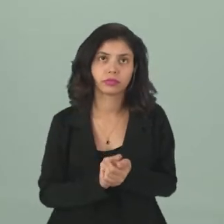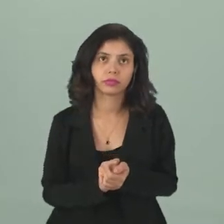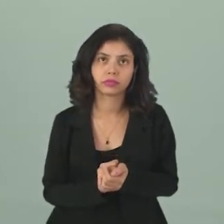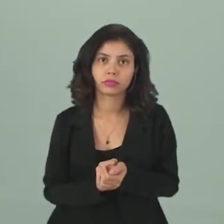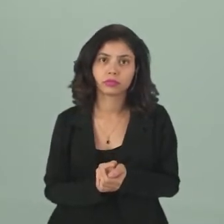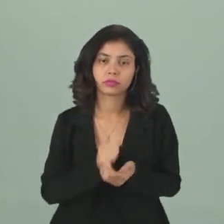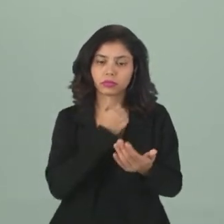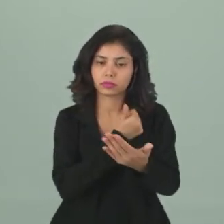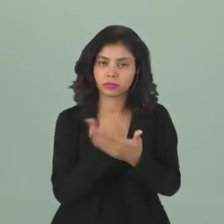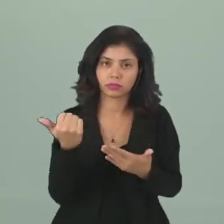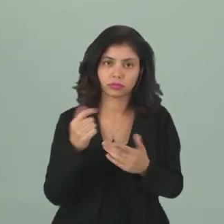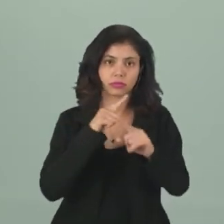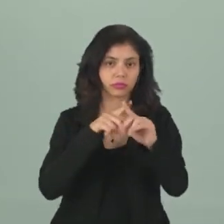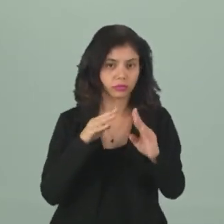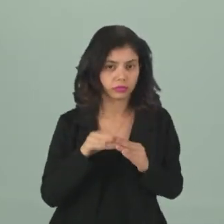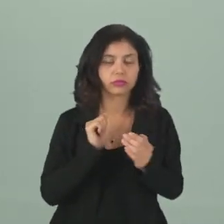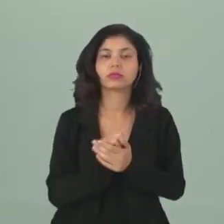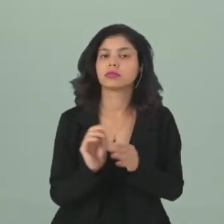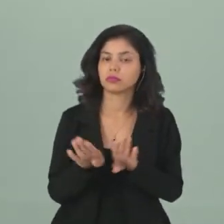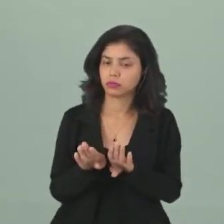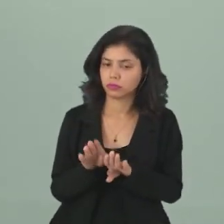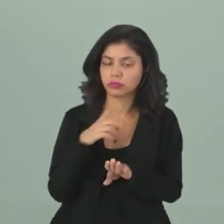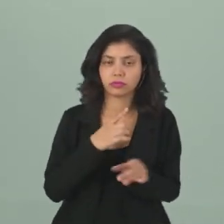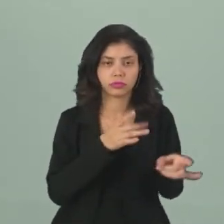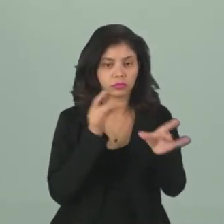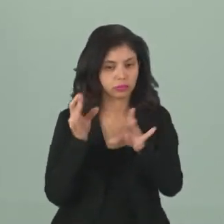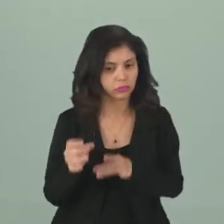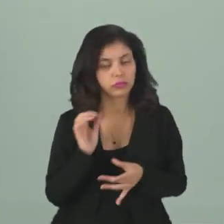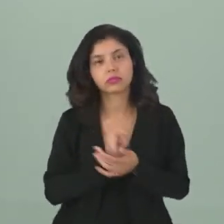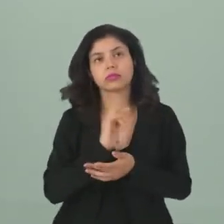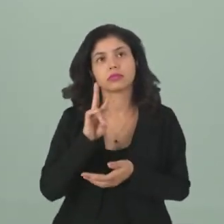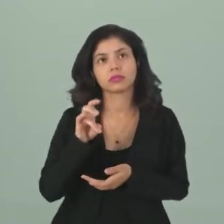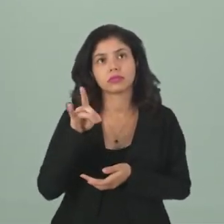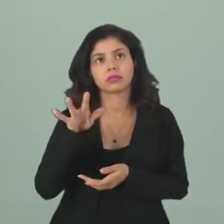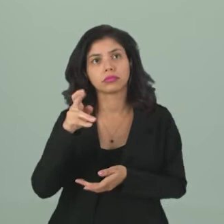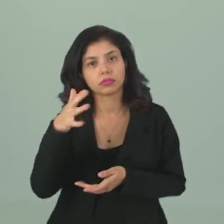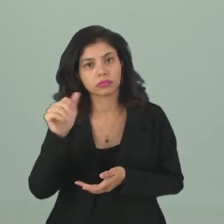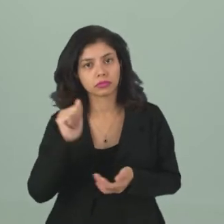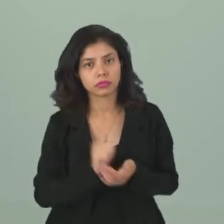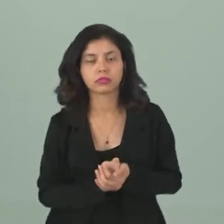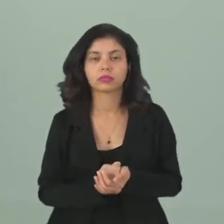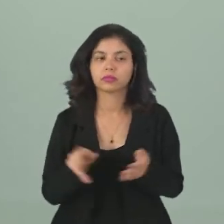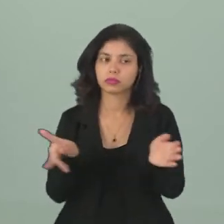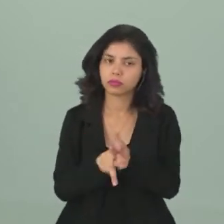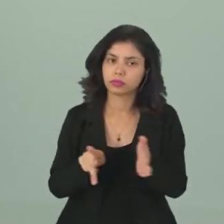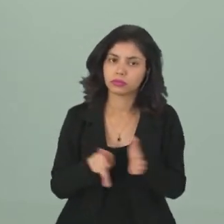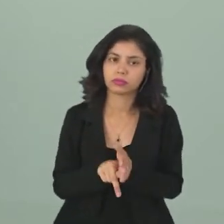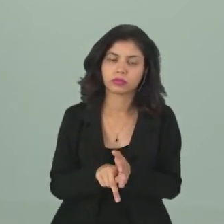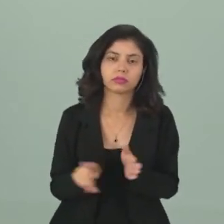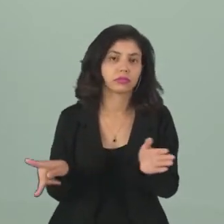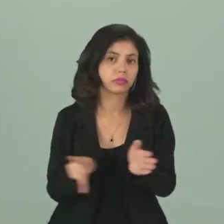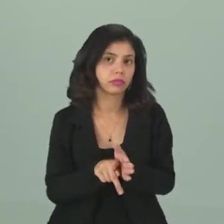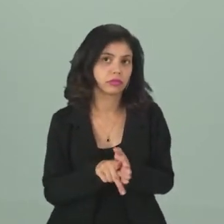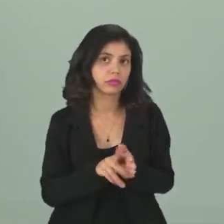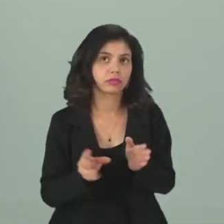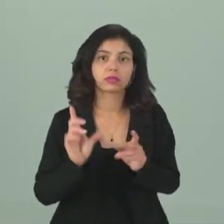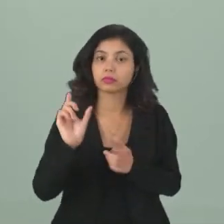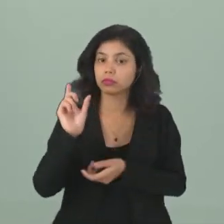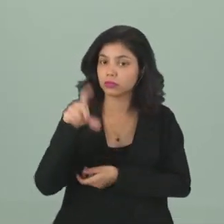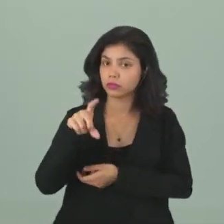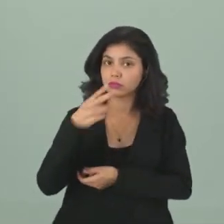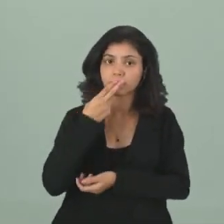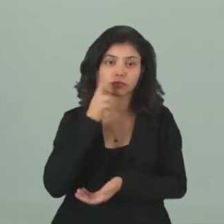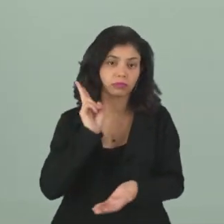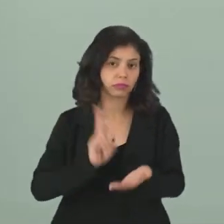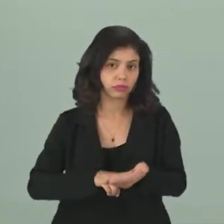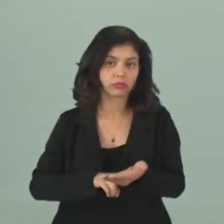igreja. E além disso tinha também a venda das indulgências, que eram uma espécie de carta de perdão,